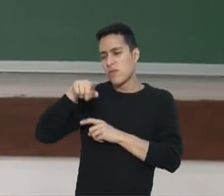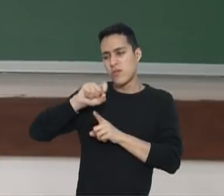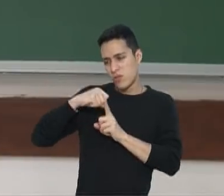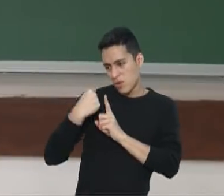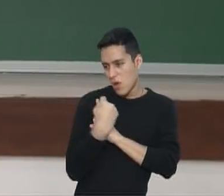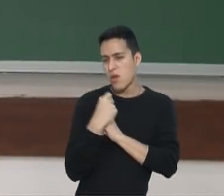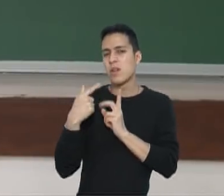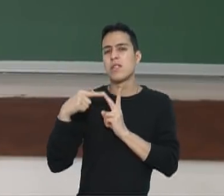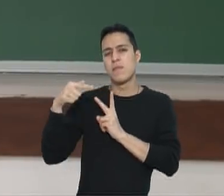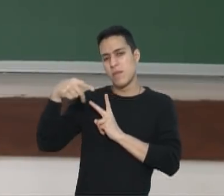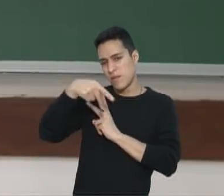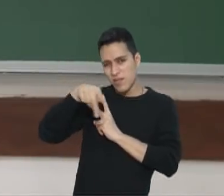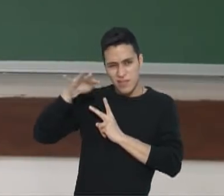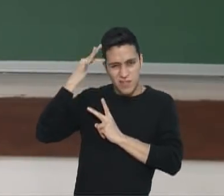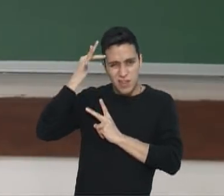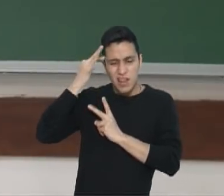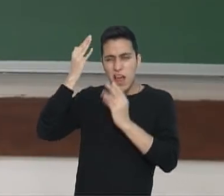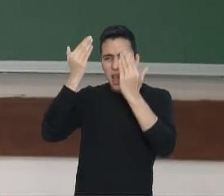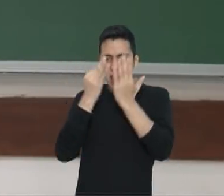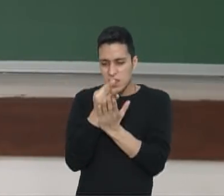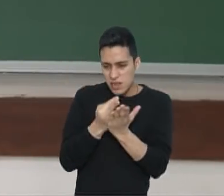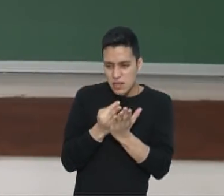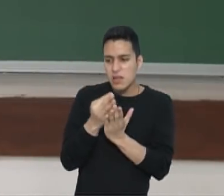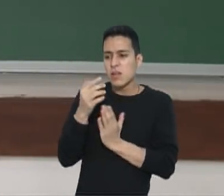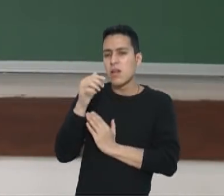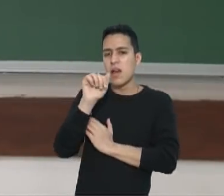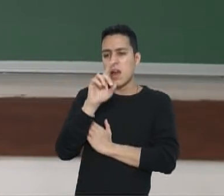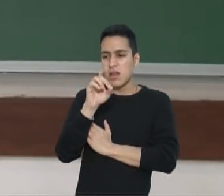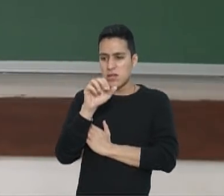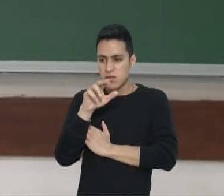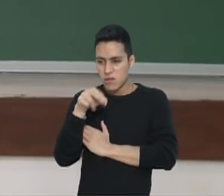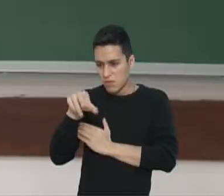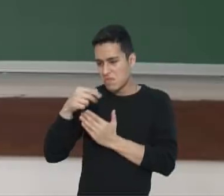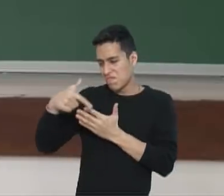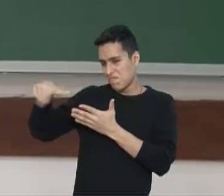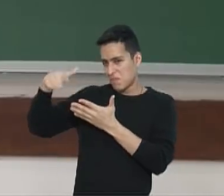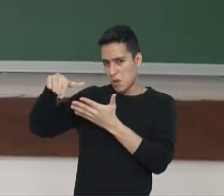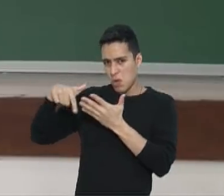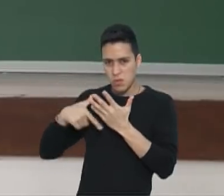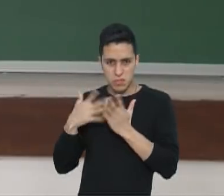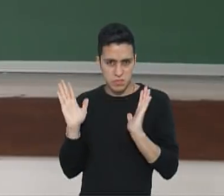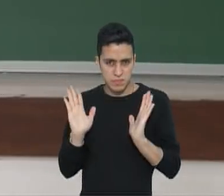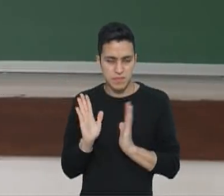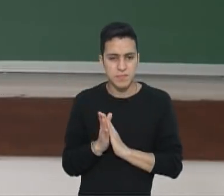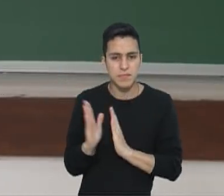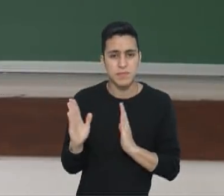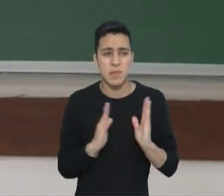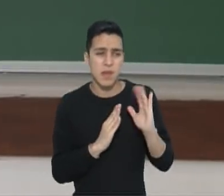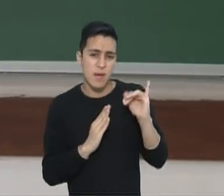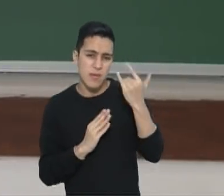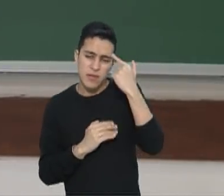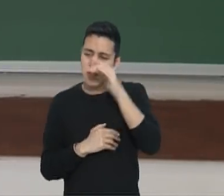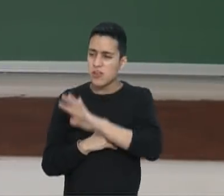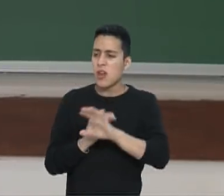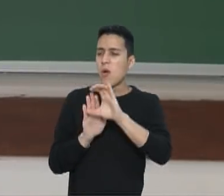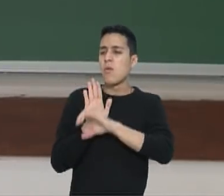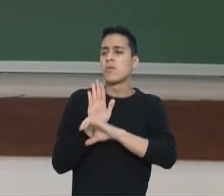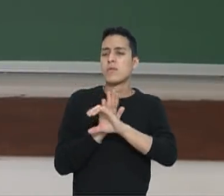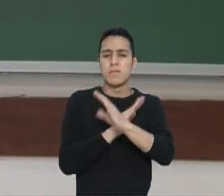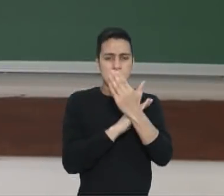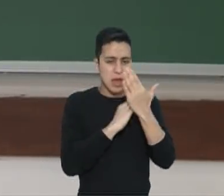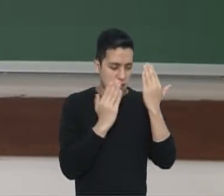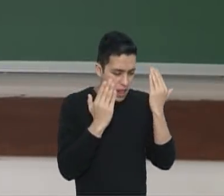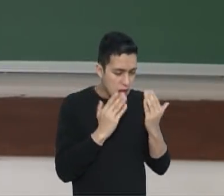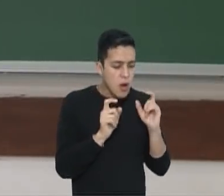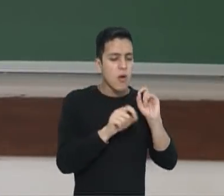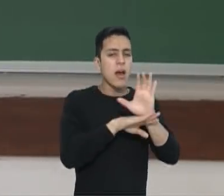sociologia e de filosofia, analisando os textos do Adorno e do Horkheimer, sim? Mas vamos aproveitar a ideia geral para analisar